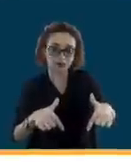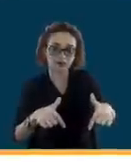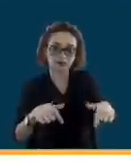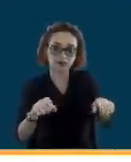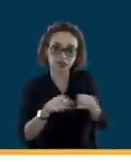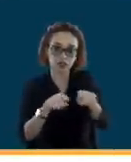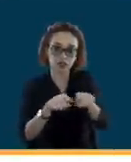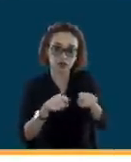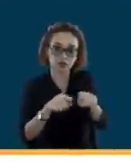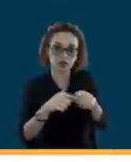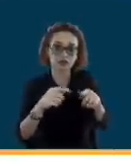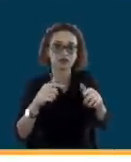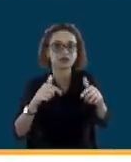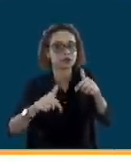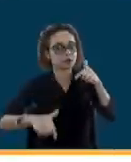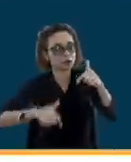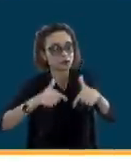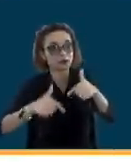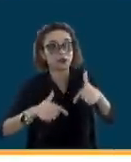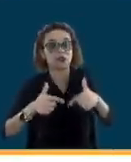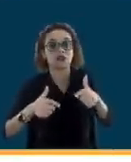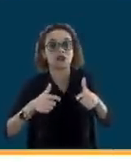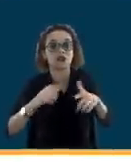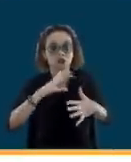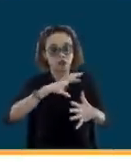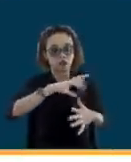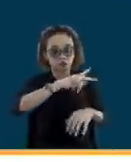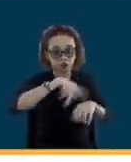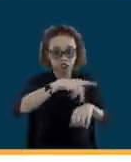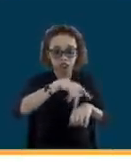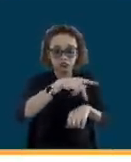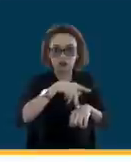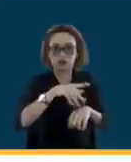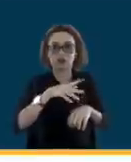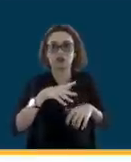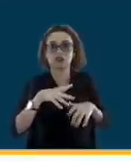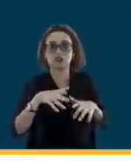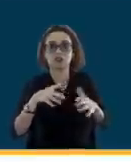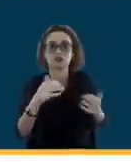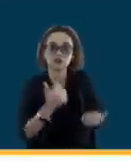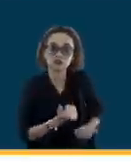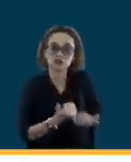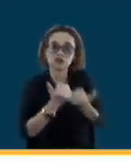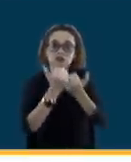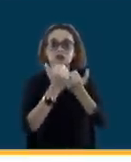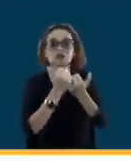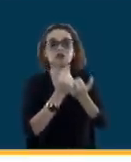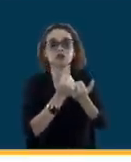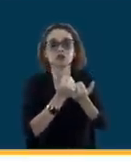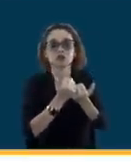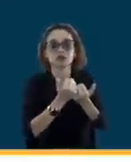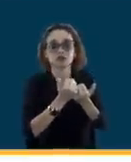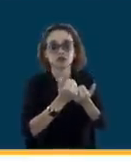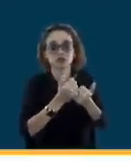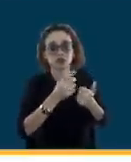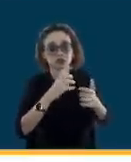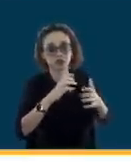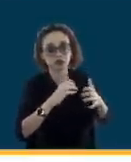bastante intensa no país inteiro, né? Com suporte, com apoio, com entidades que